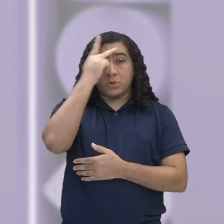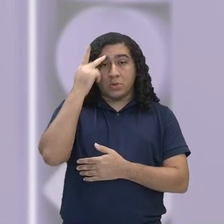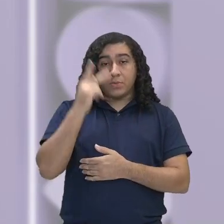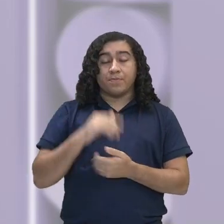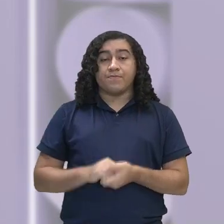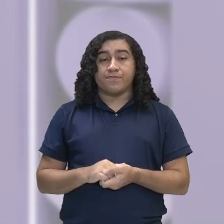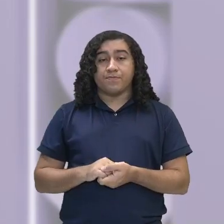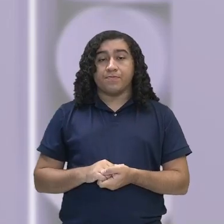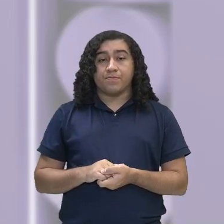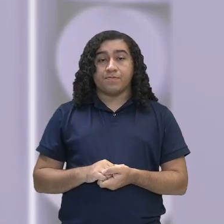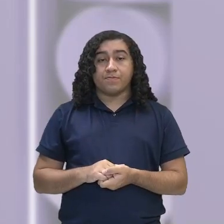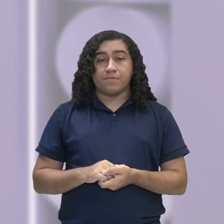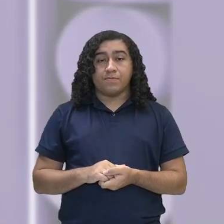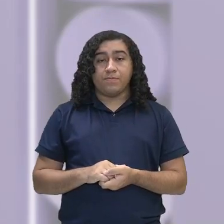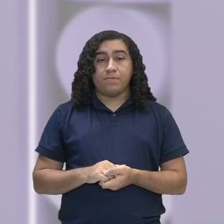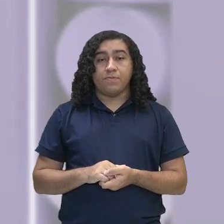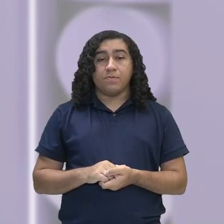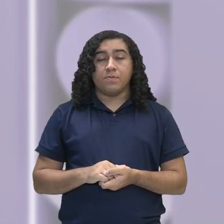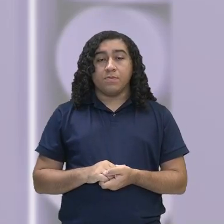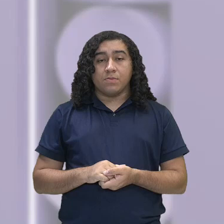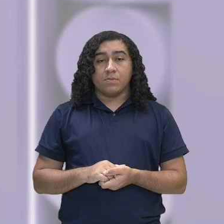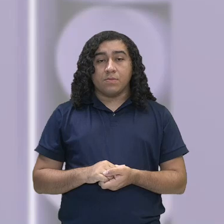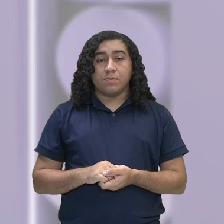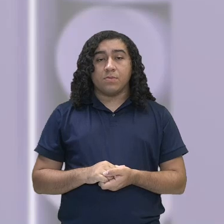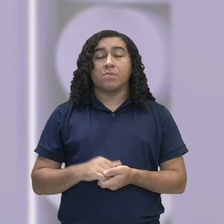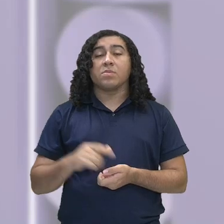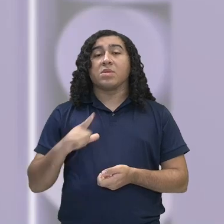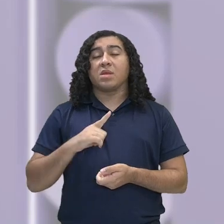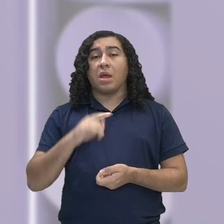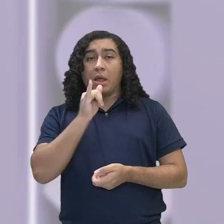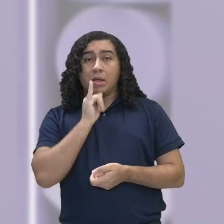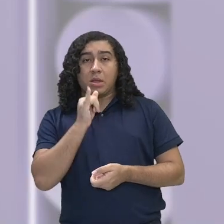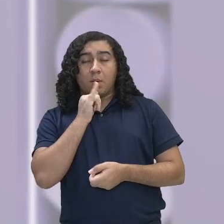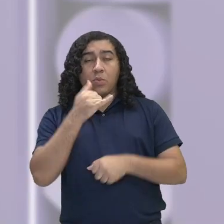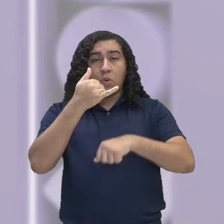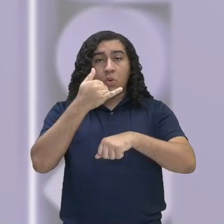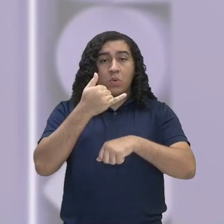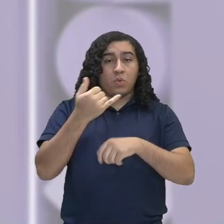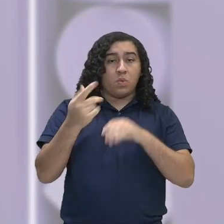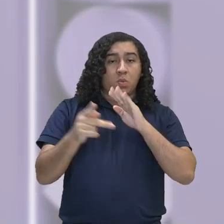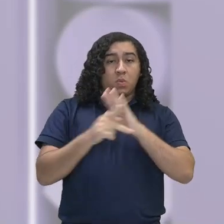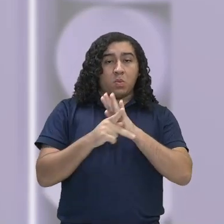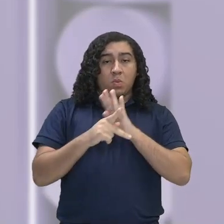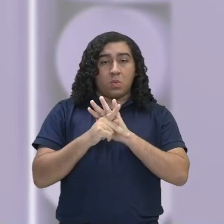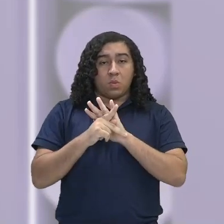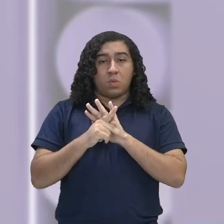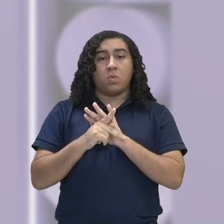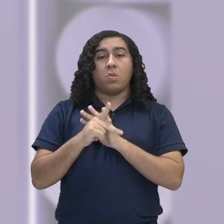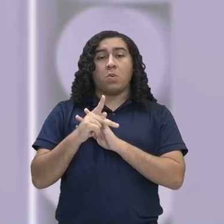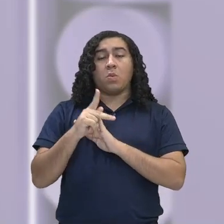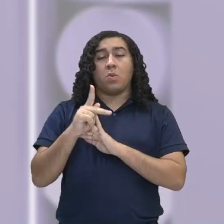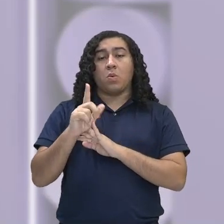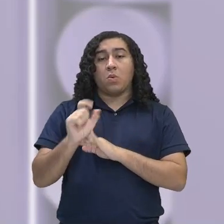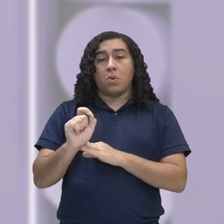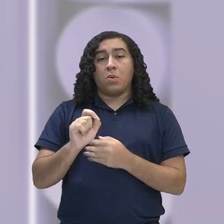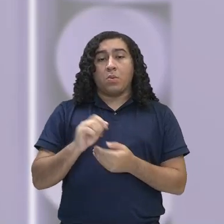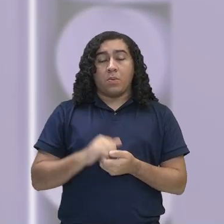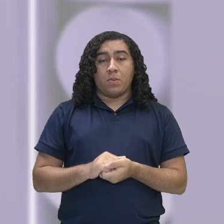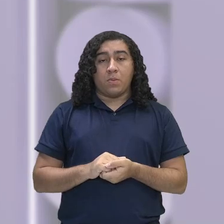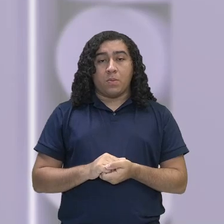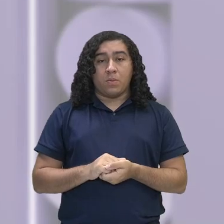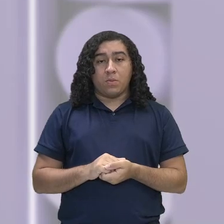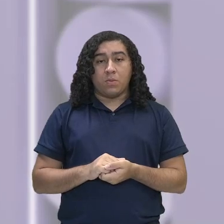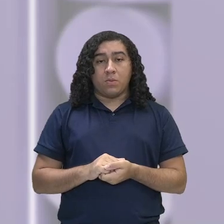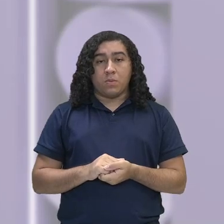exemplo, o Pix. O Pix é um mecanismo que virtualmente